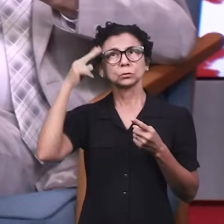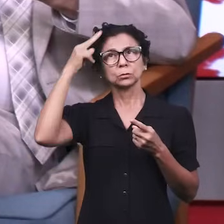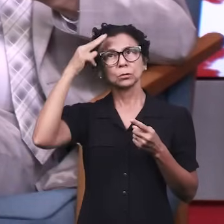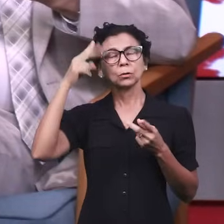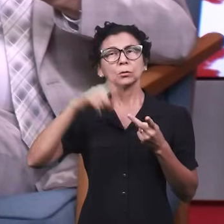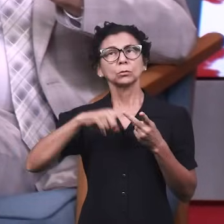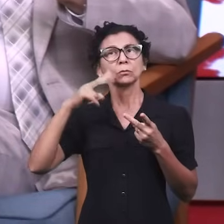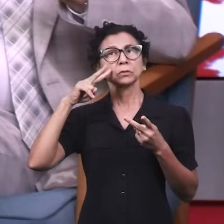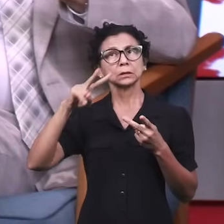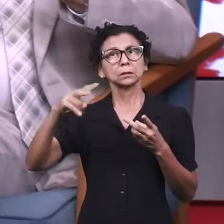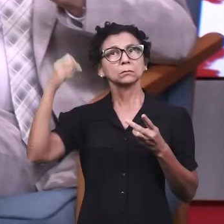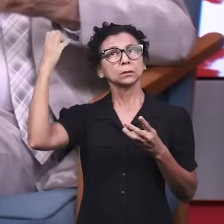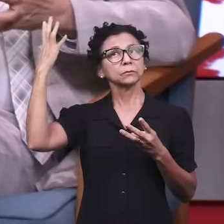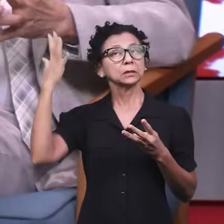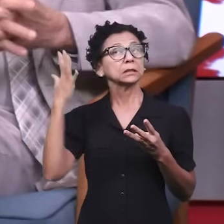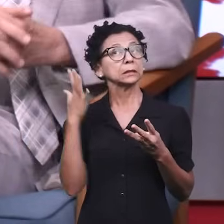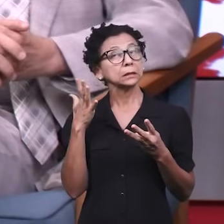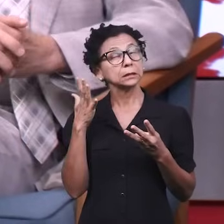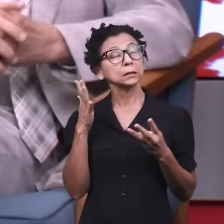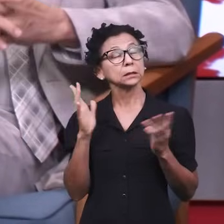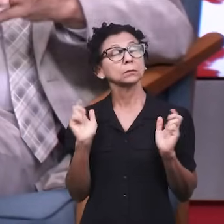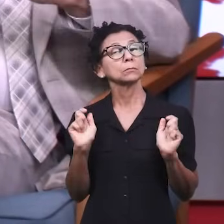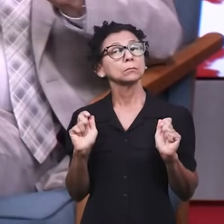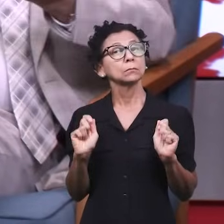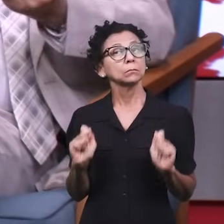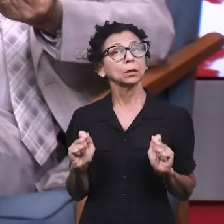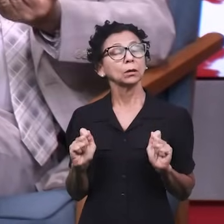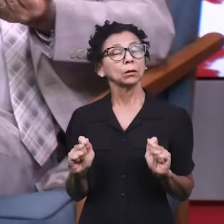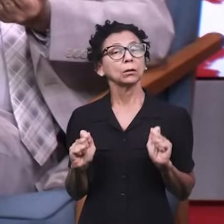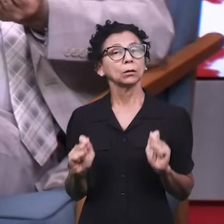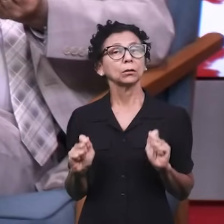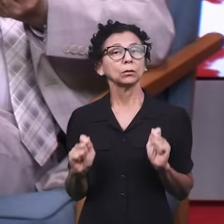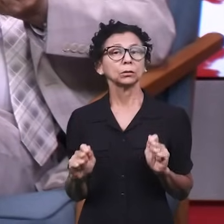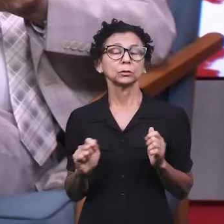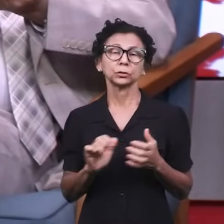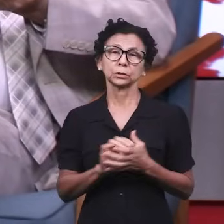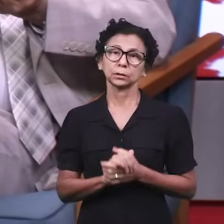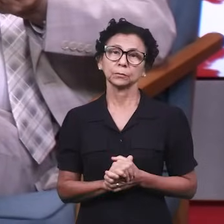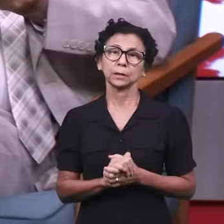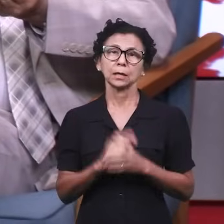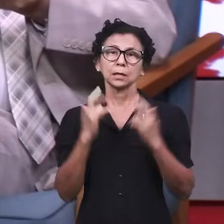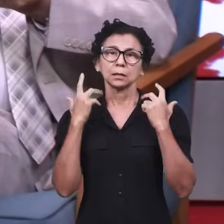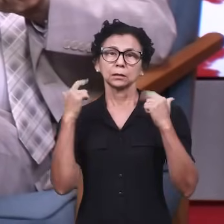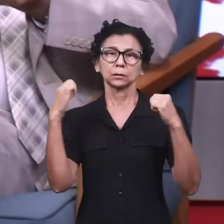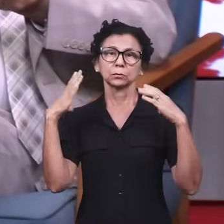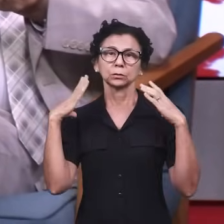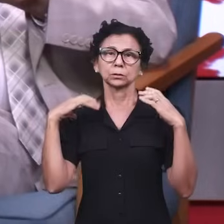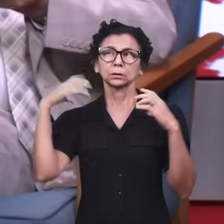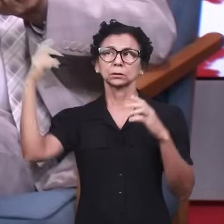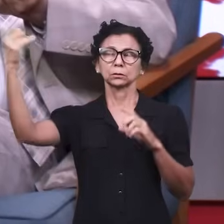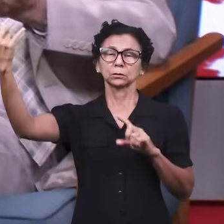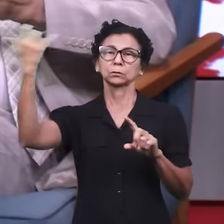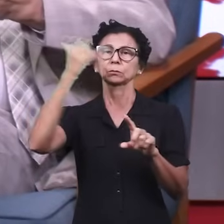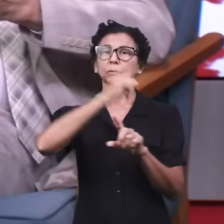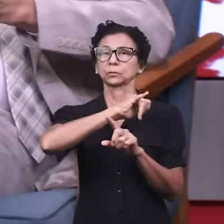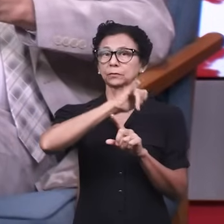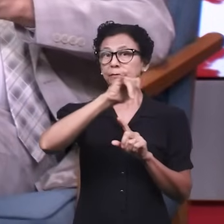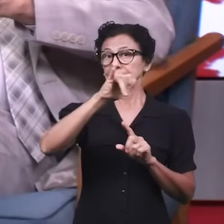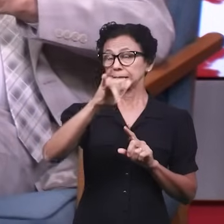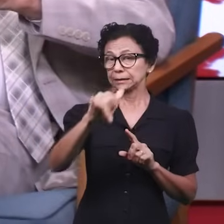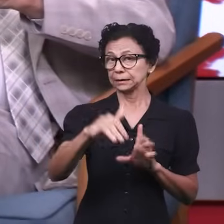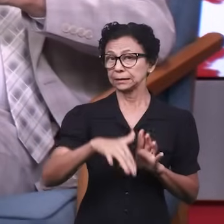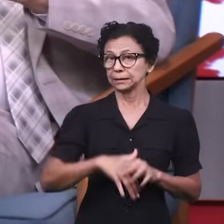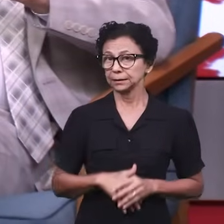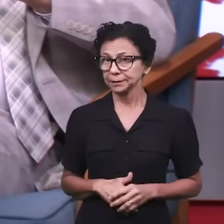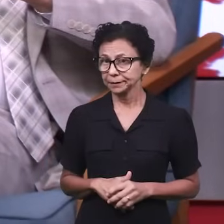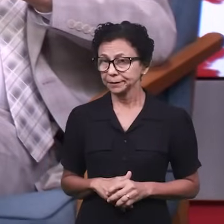vir através de uma revelação, pode vir através de uma interpretação de línguas. Nós